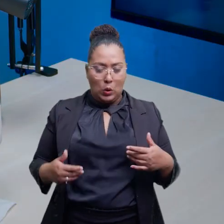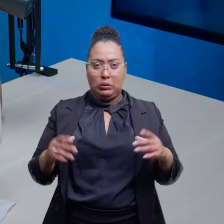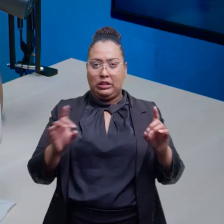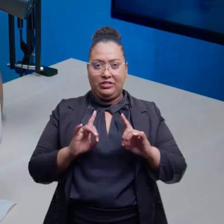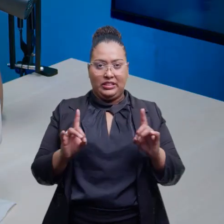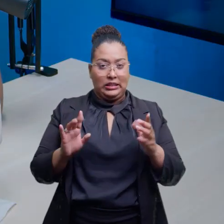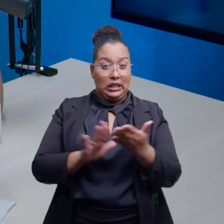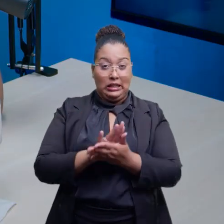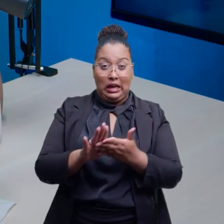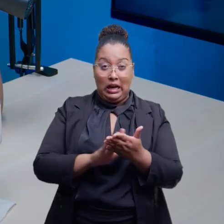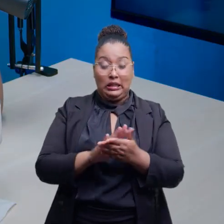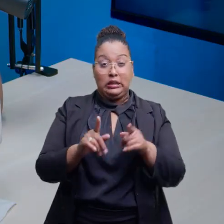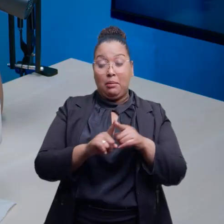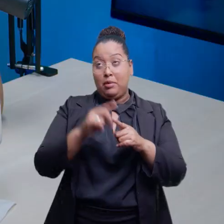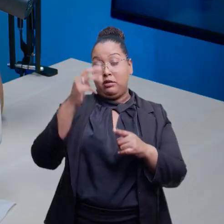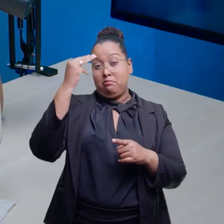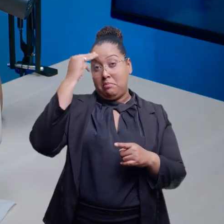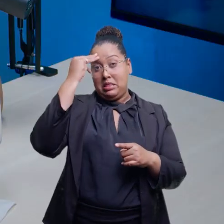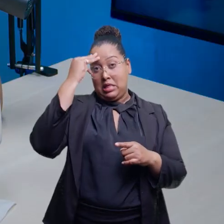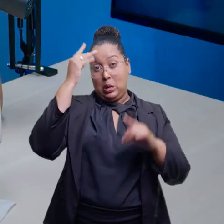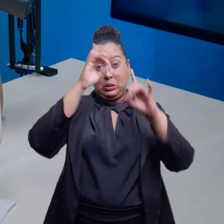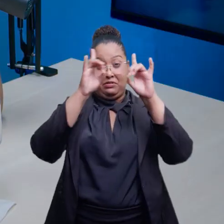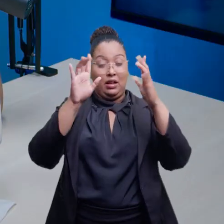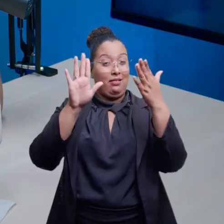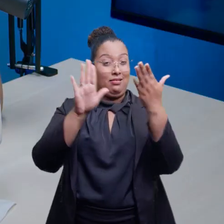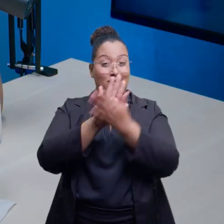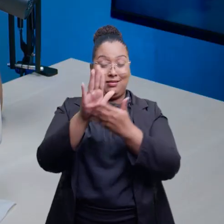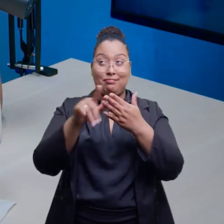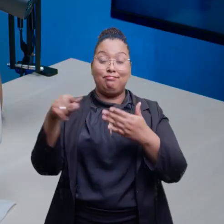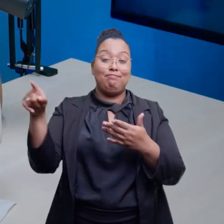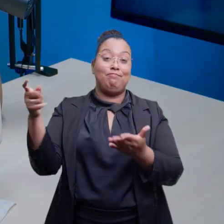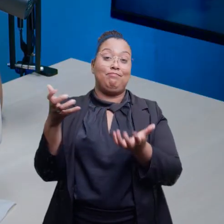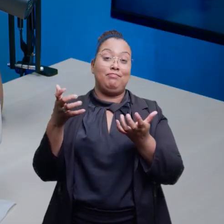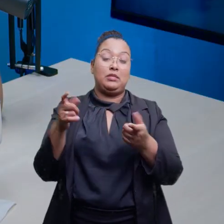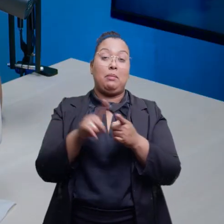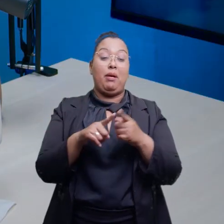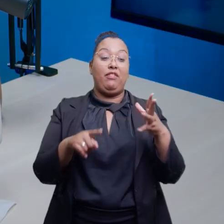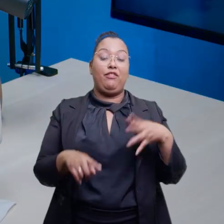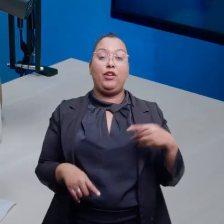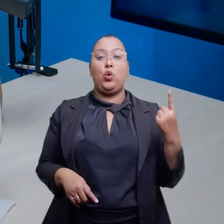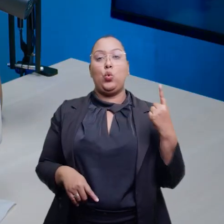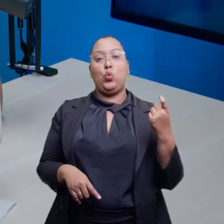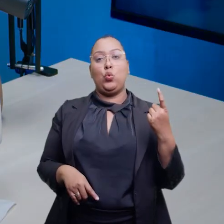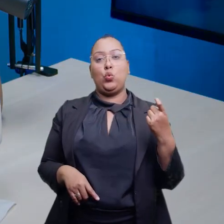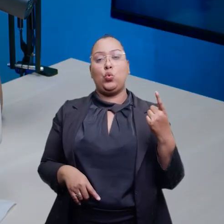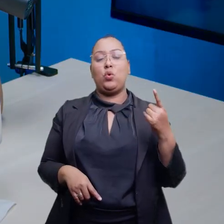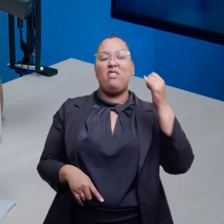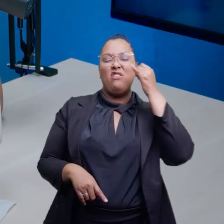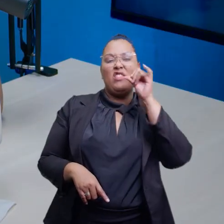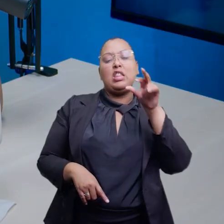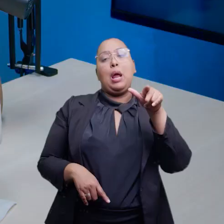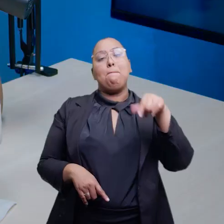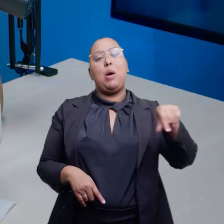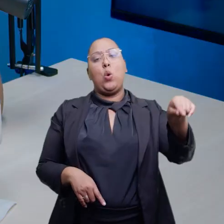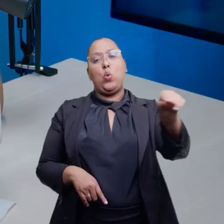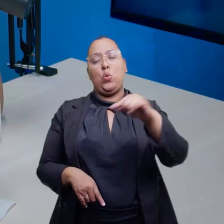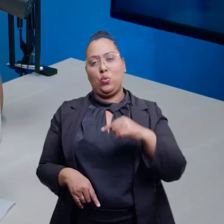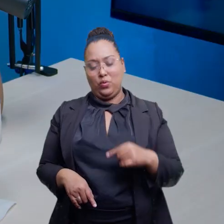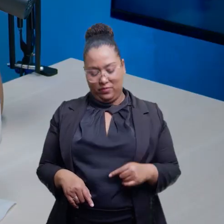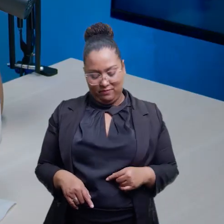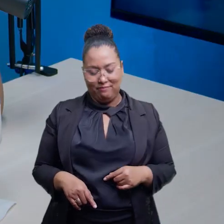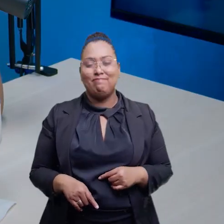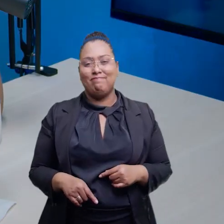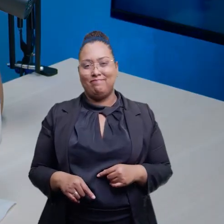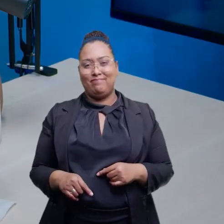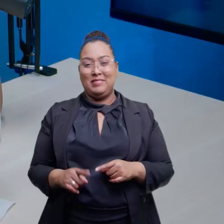enfermidade nem física e nem mental, que não tenha irmãos, que seja sozinho. Então,